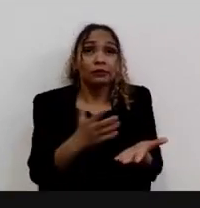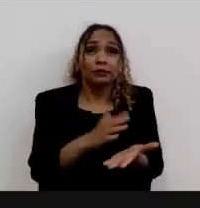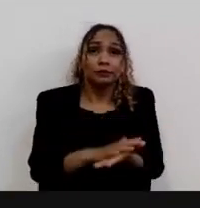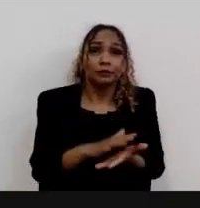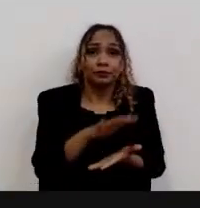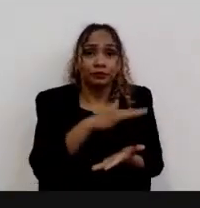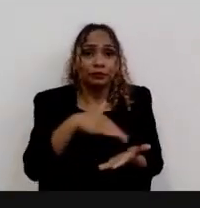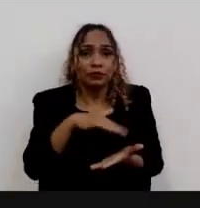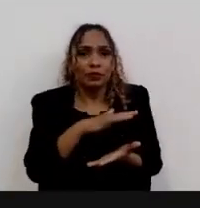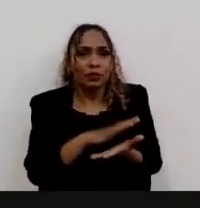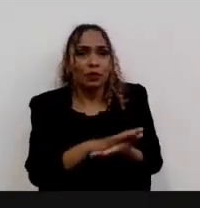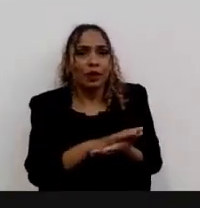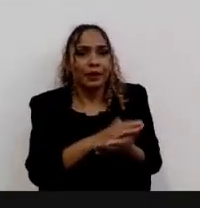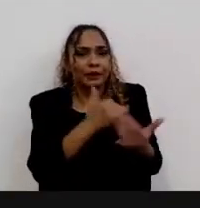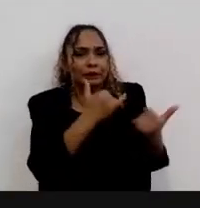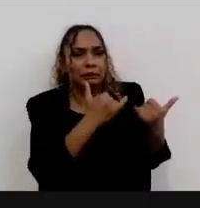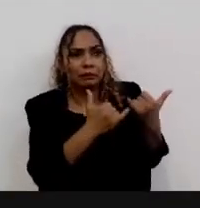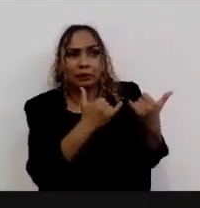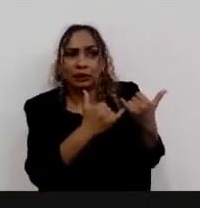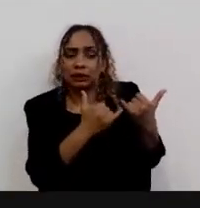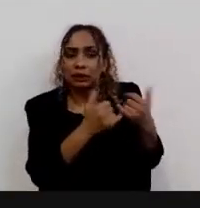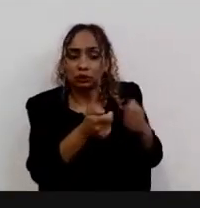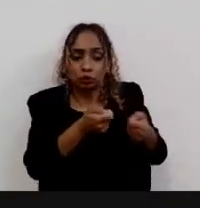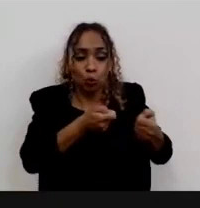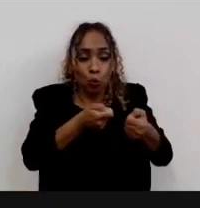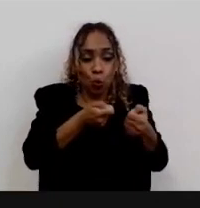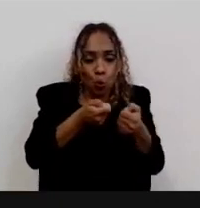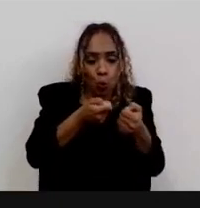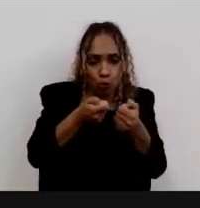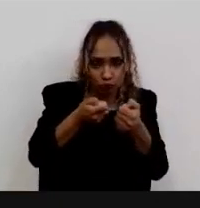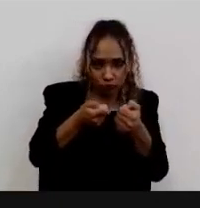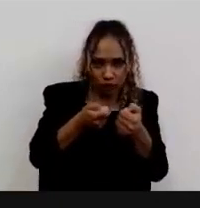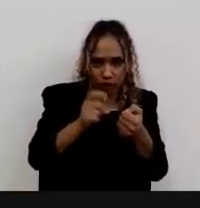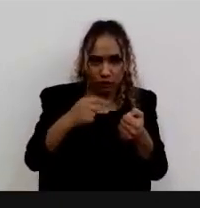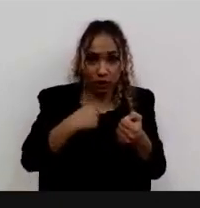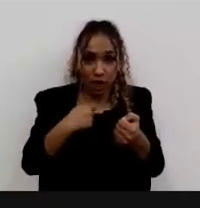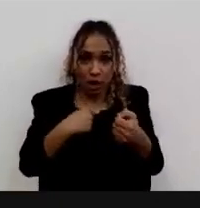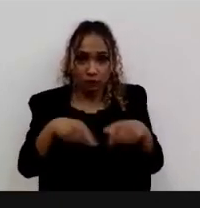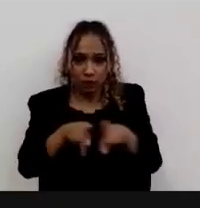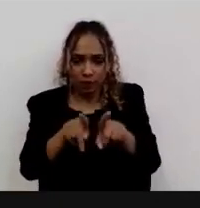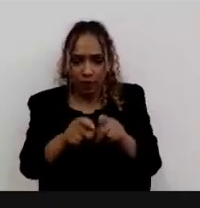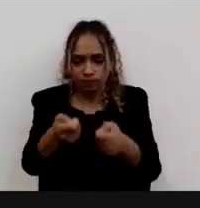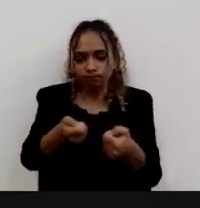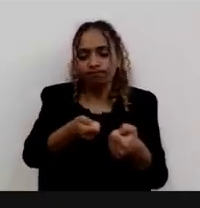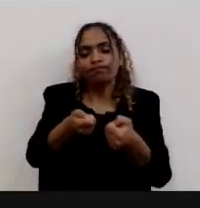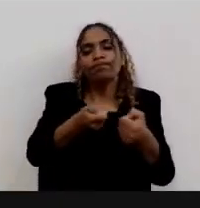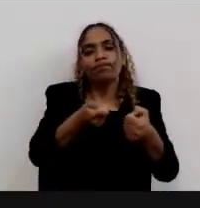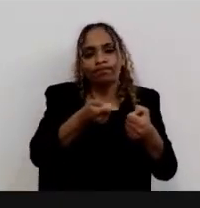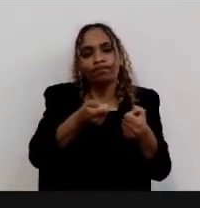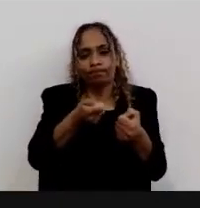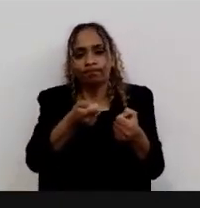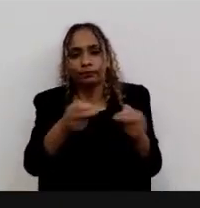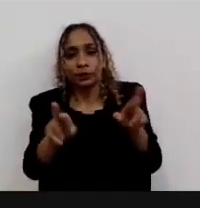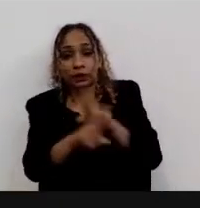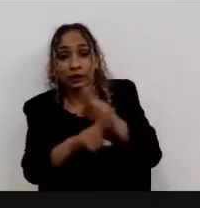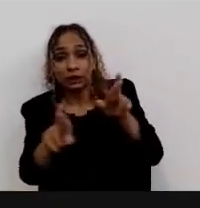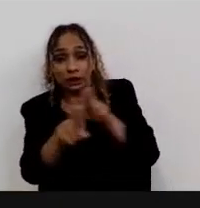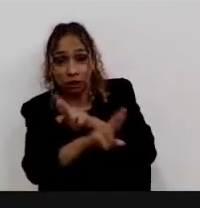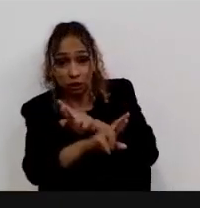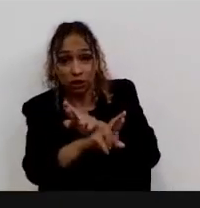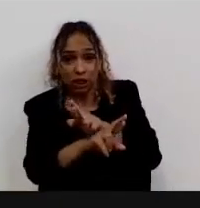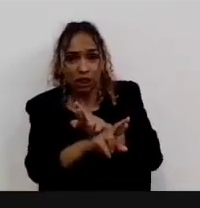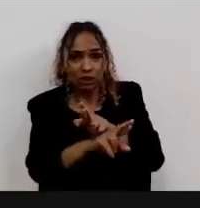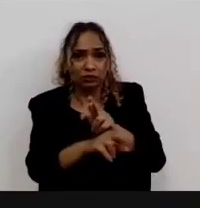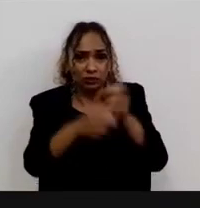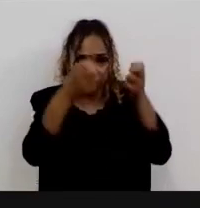ambiente simulado e controlado, onde eu posso também controlar as questões associadas ao que foi comentado